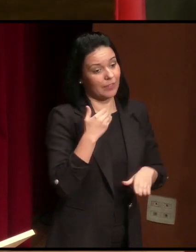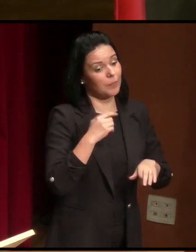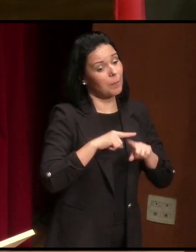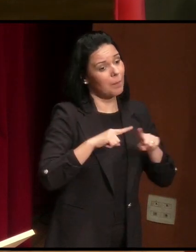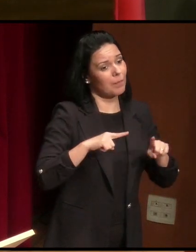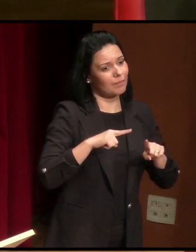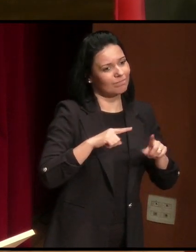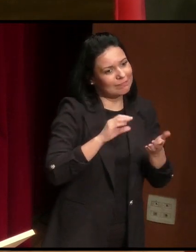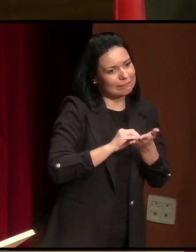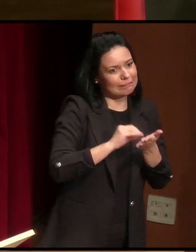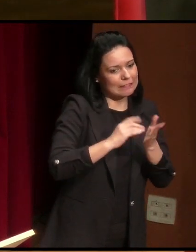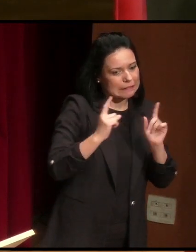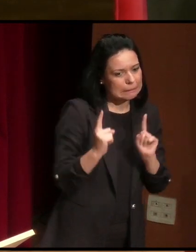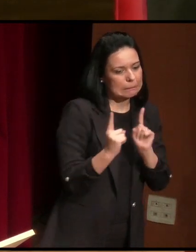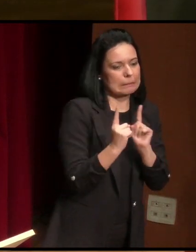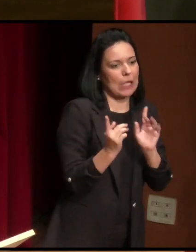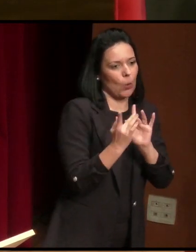né?